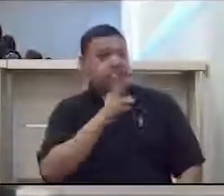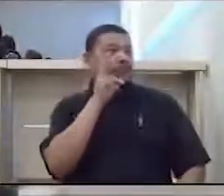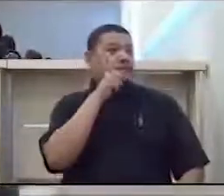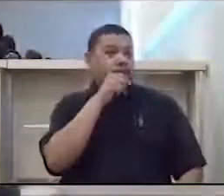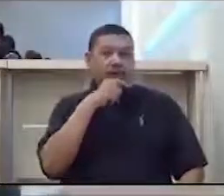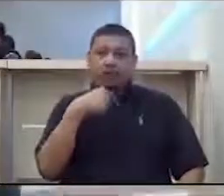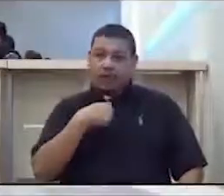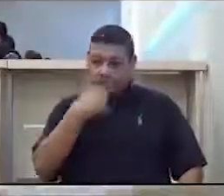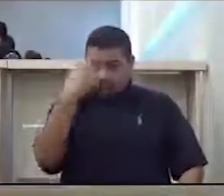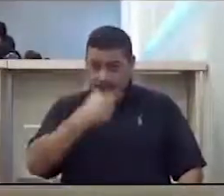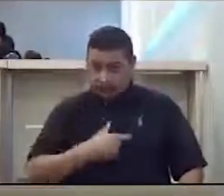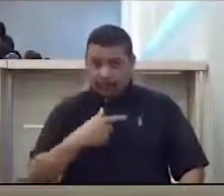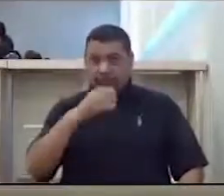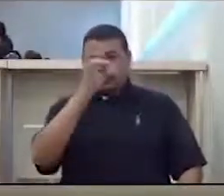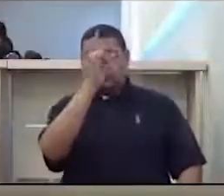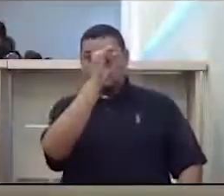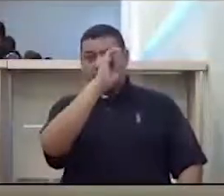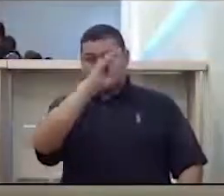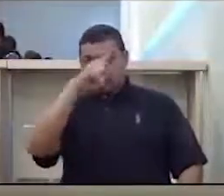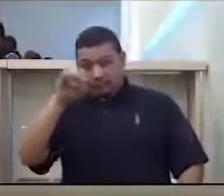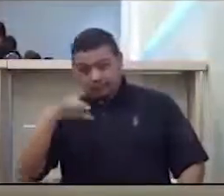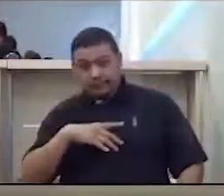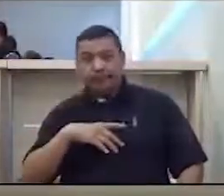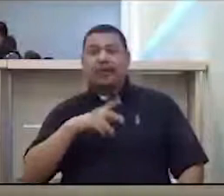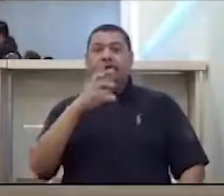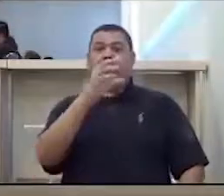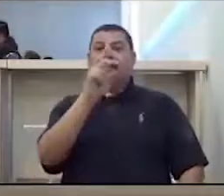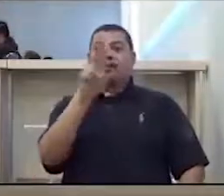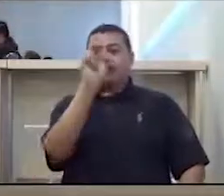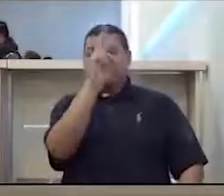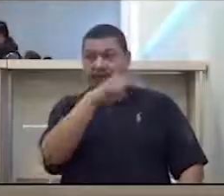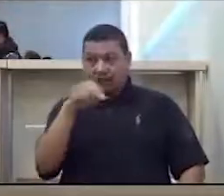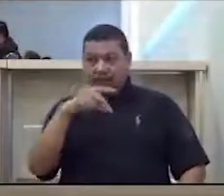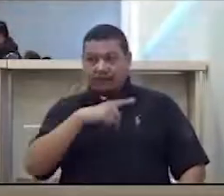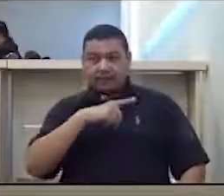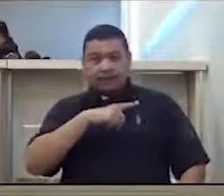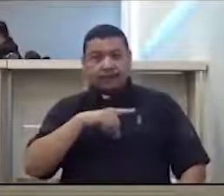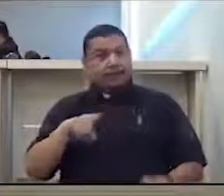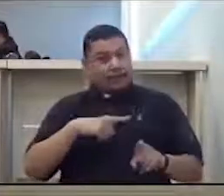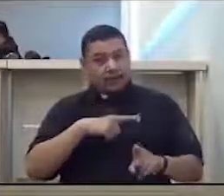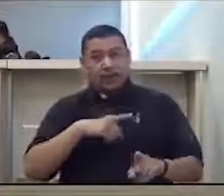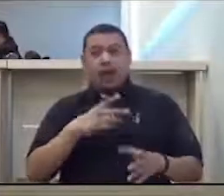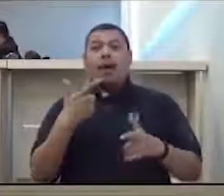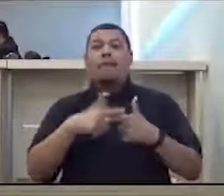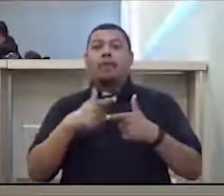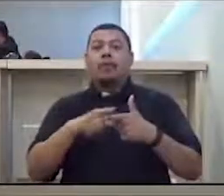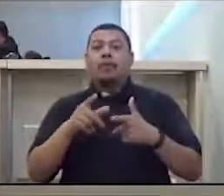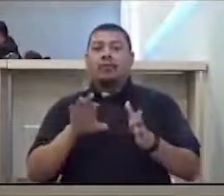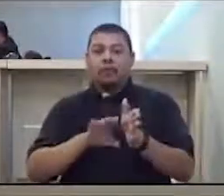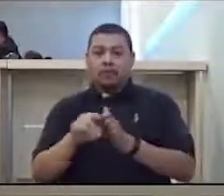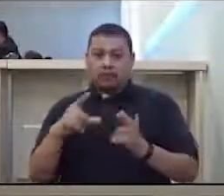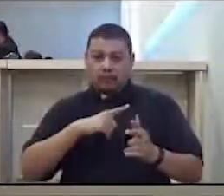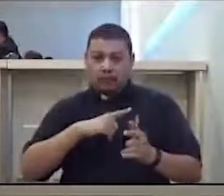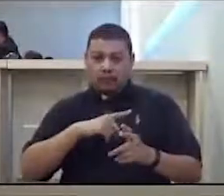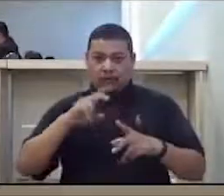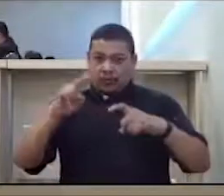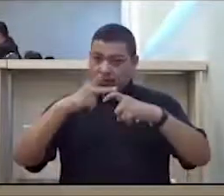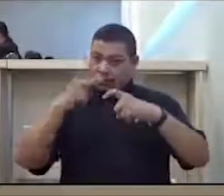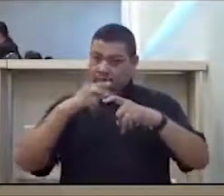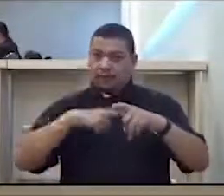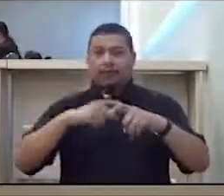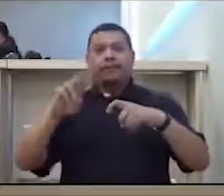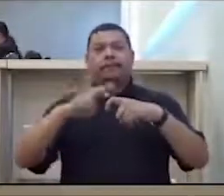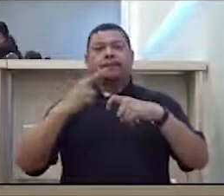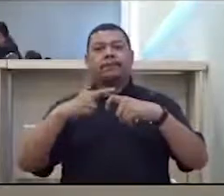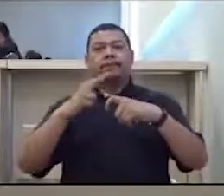o vereador Zivan e o vereador Romeu, sobre a questão dos tomógrafos em Cacoal, tanto o do Euro quanto o do Hospital